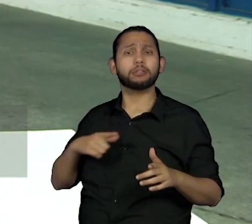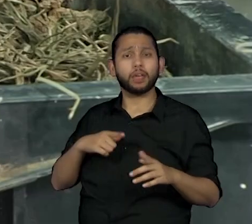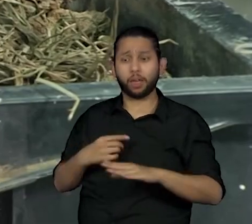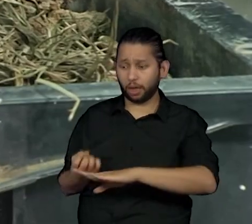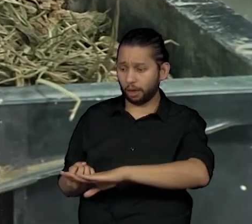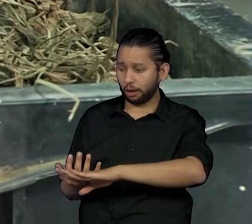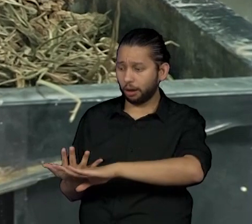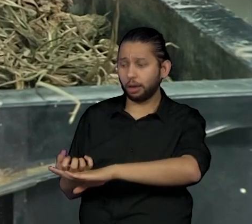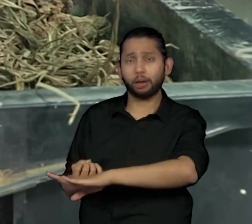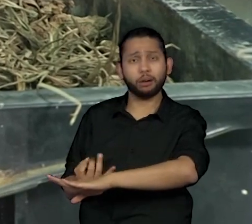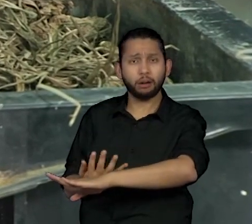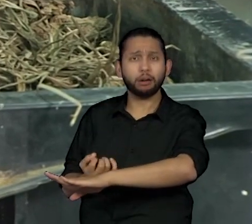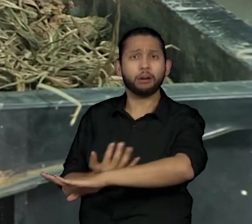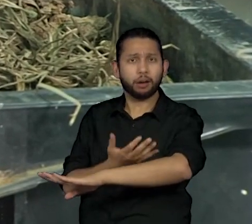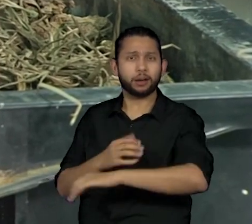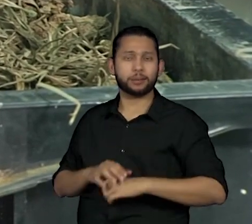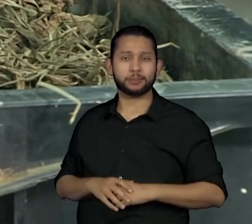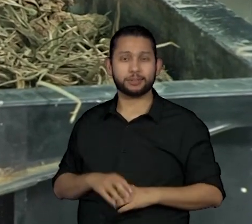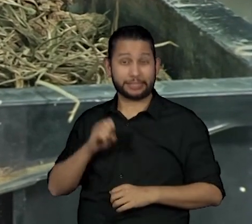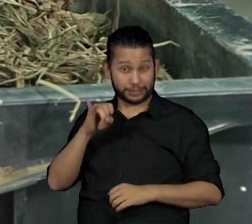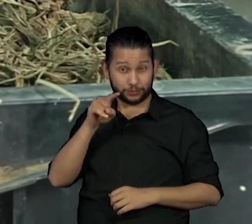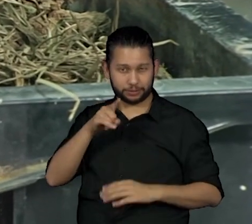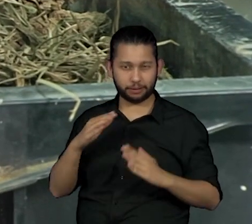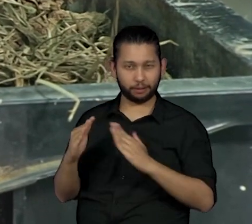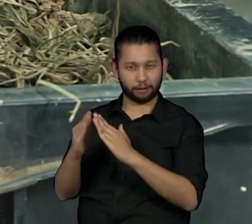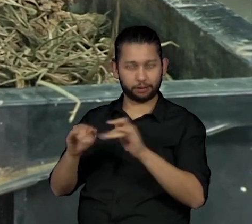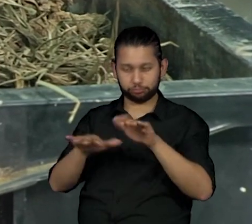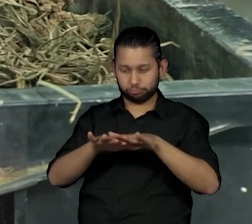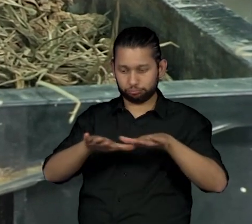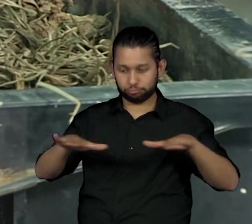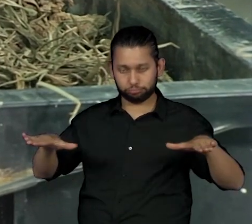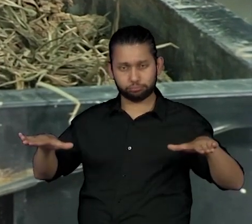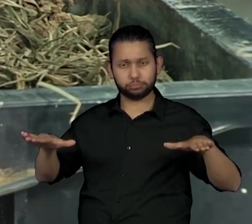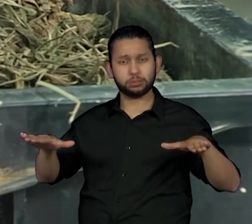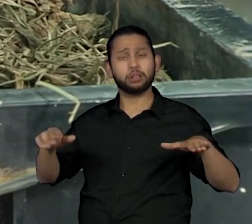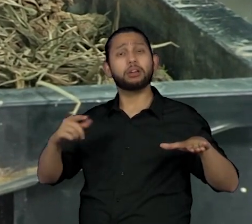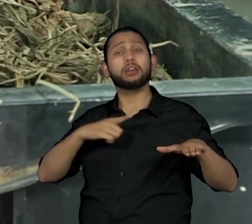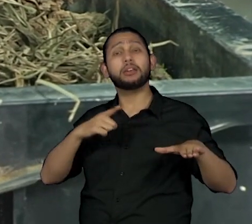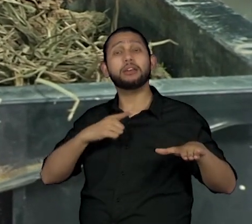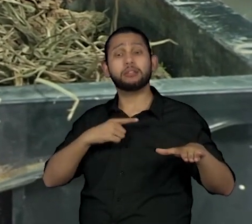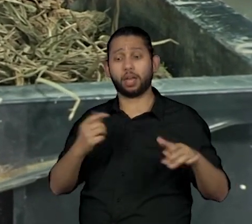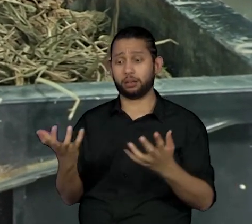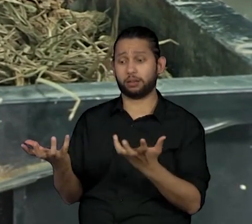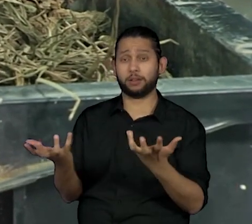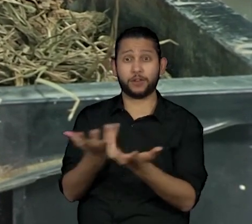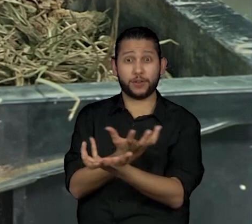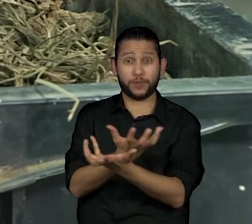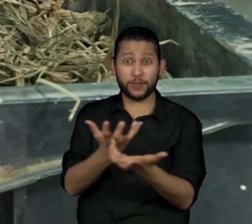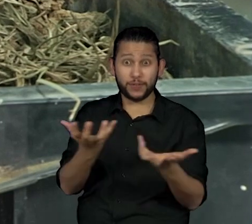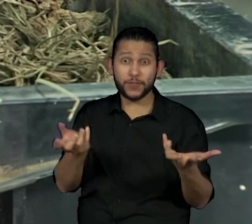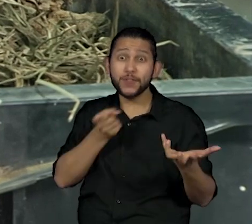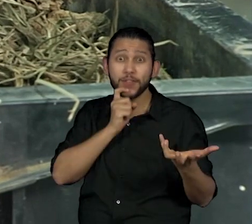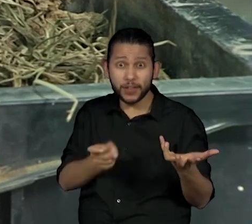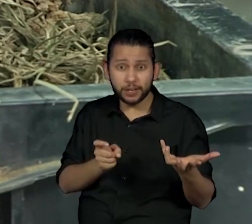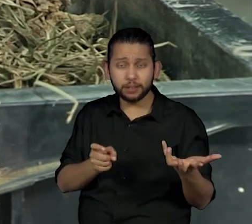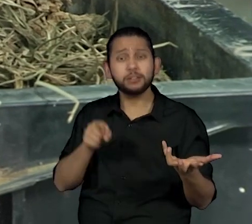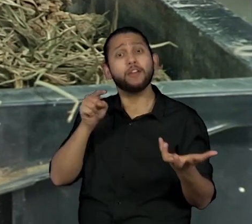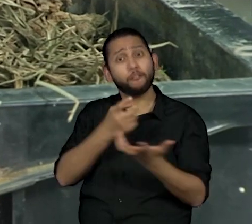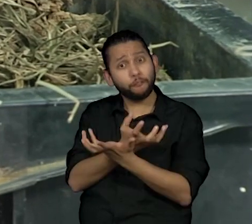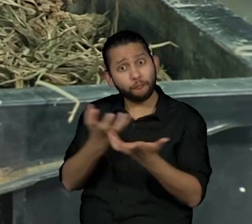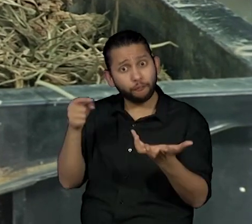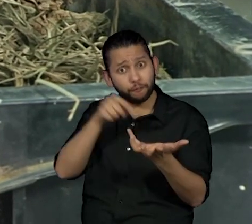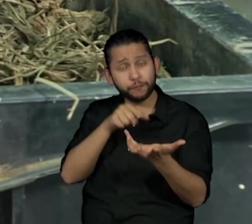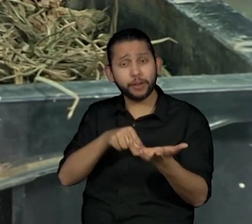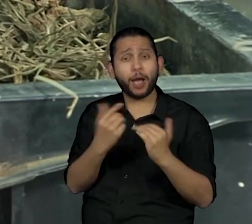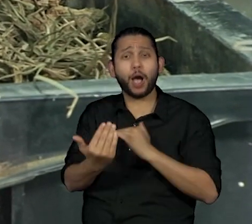grama. Então, gente, quando você mora numa área plana e que você tem uma vegetação, essa vegetação ela vai ajudar